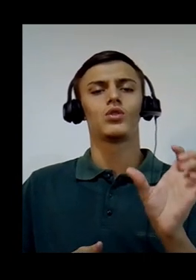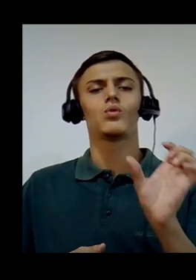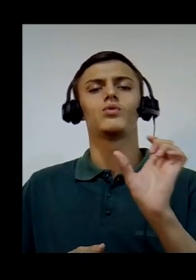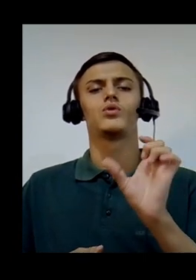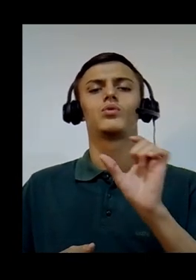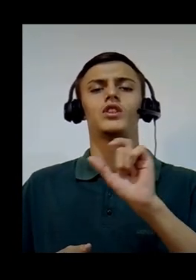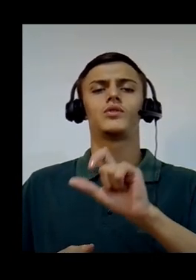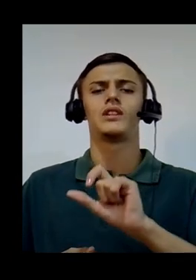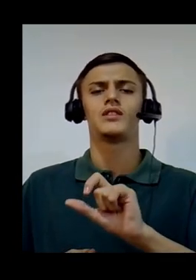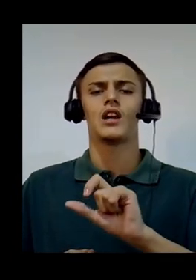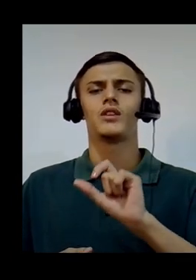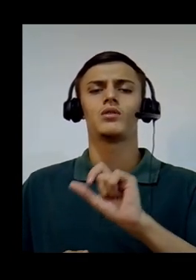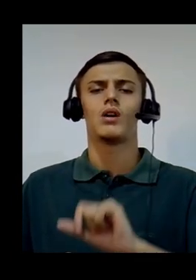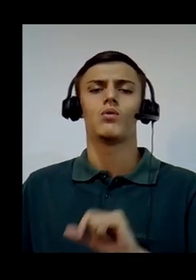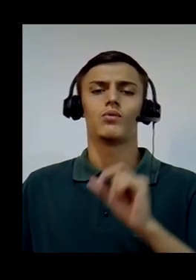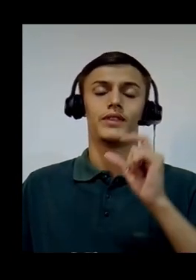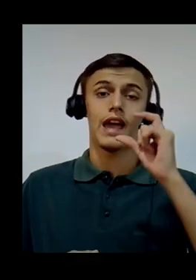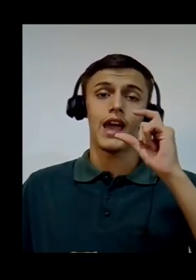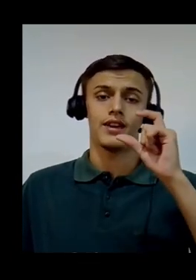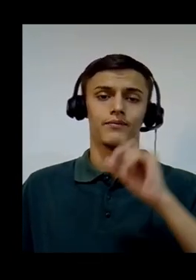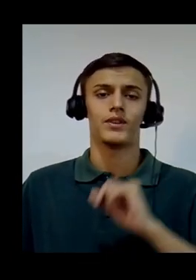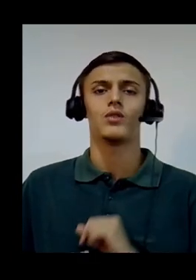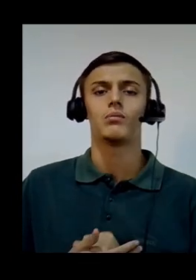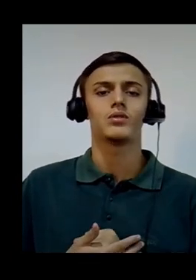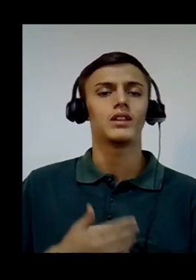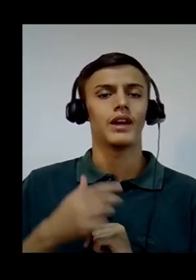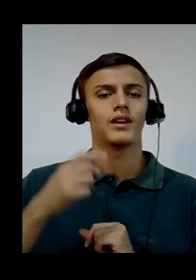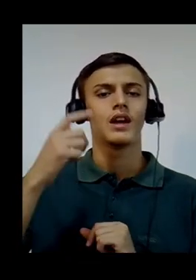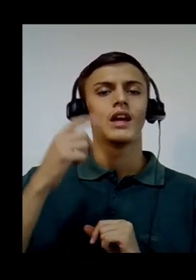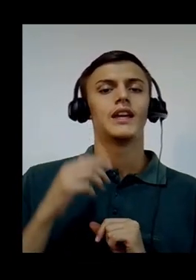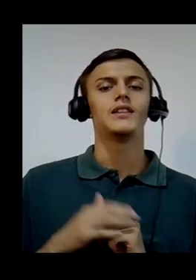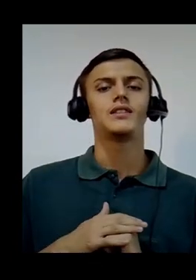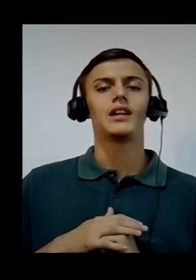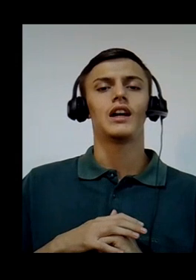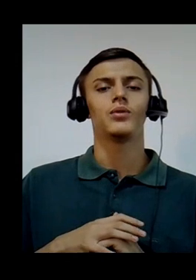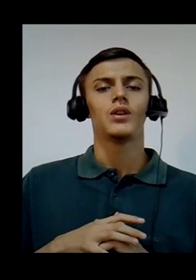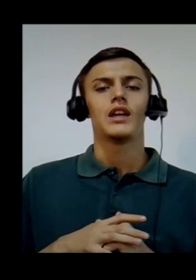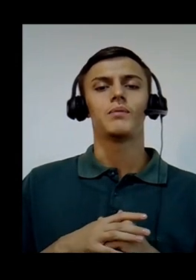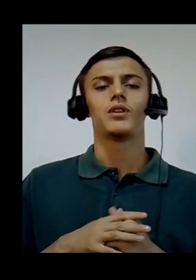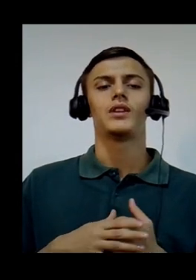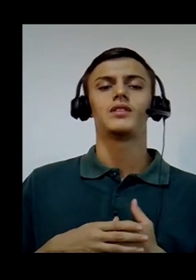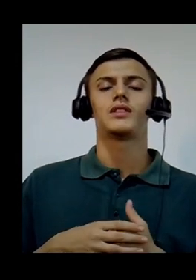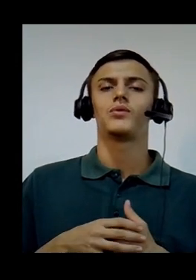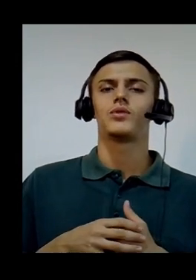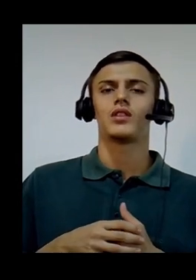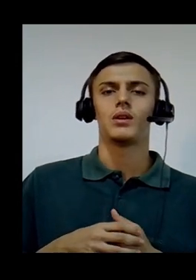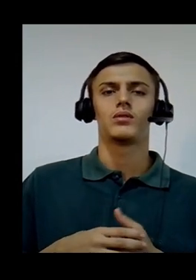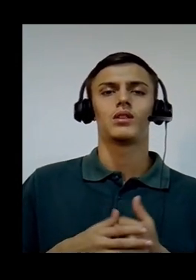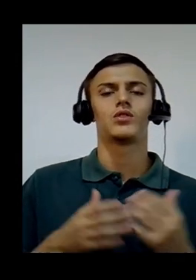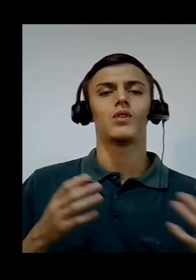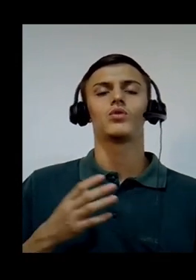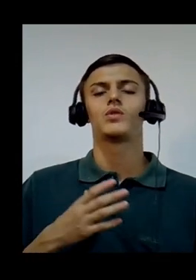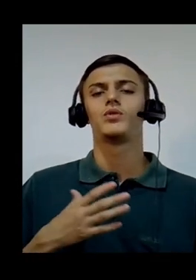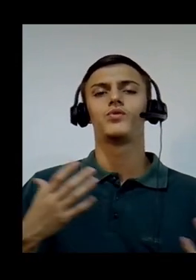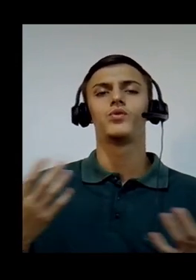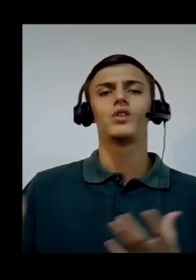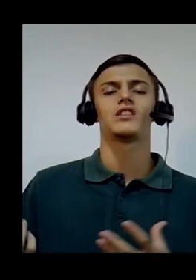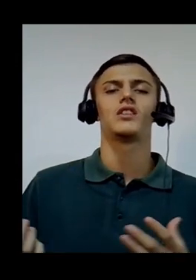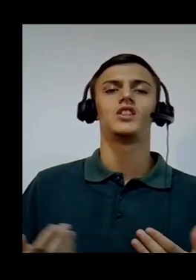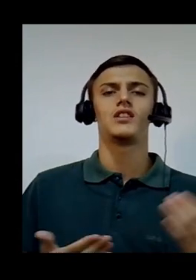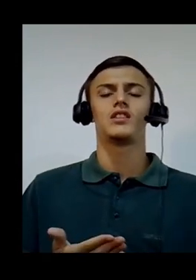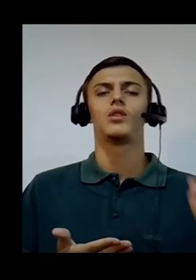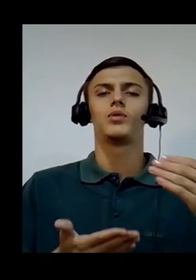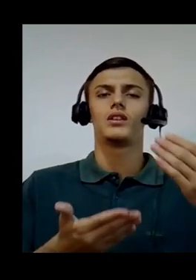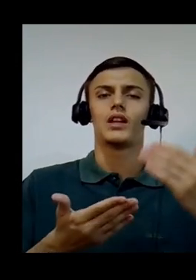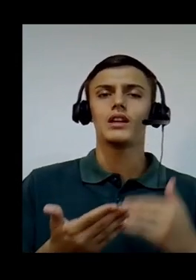um extensor com disjuntor diferencial residual, DR, né, o famoso DR, e instalado em perfeito estado de funcionamento. Então, se tiver algum tipo de